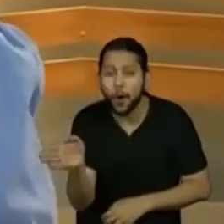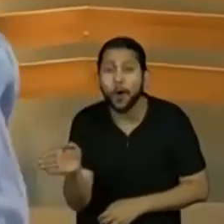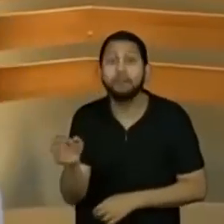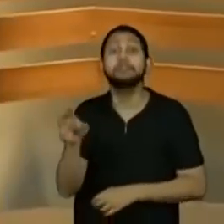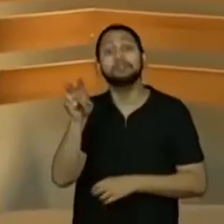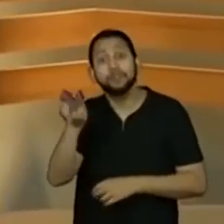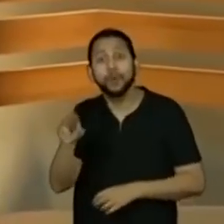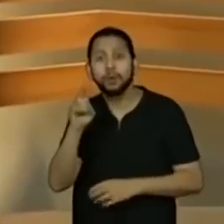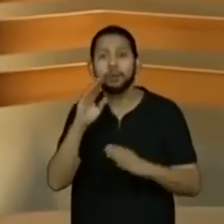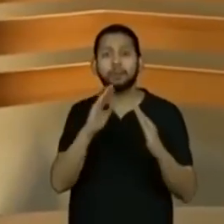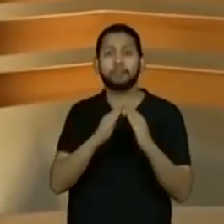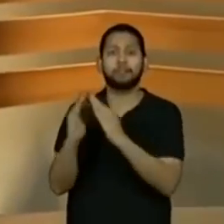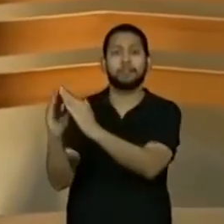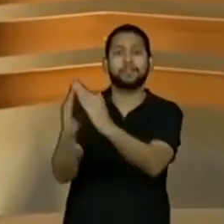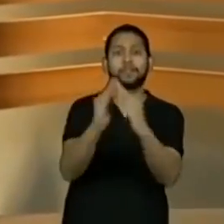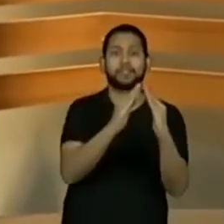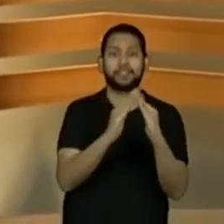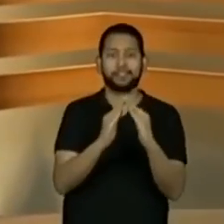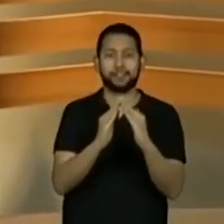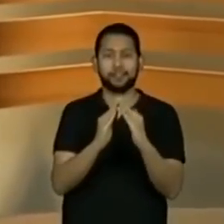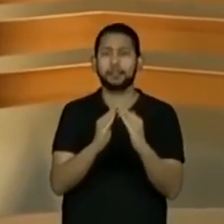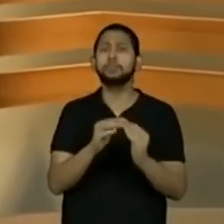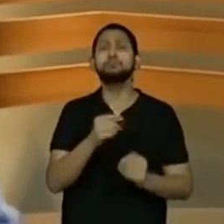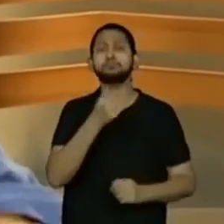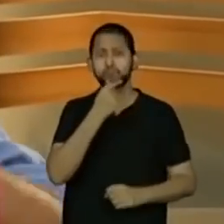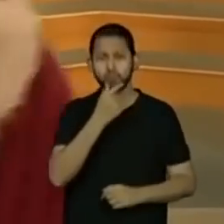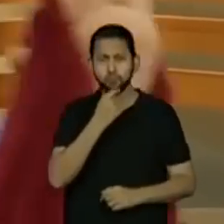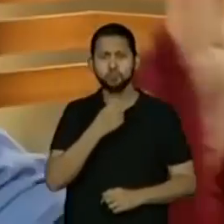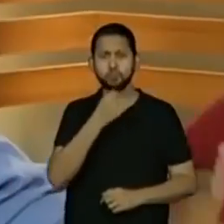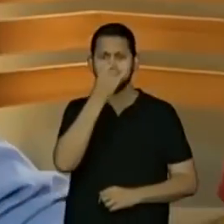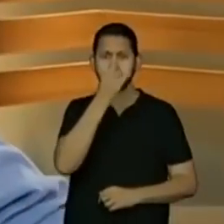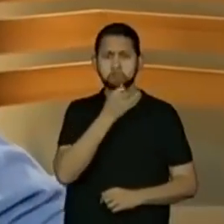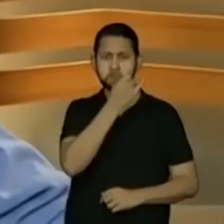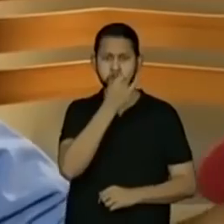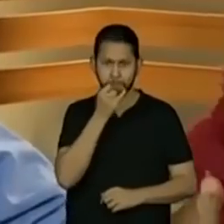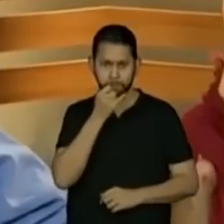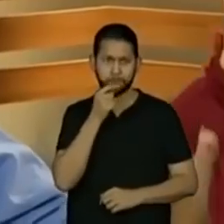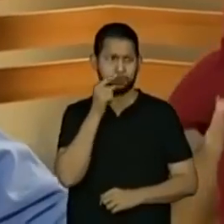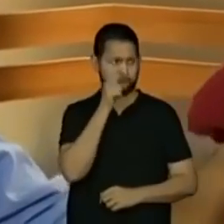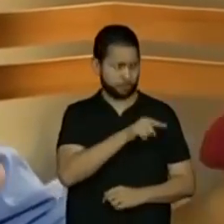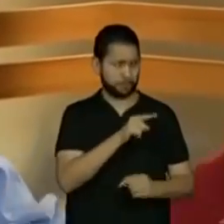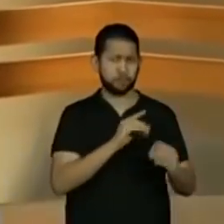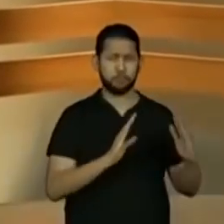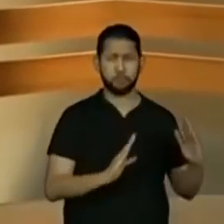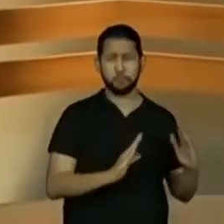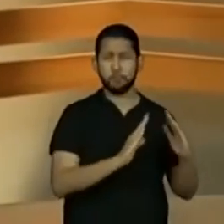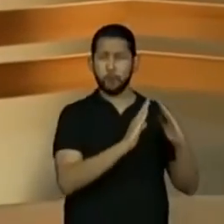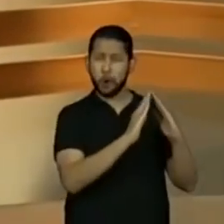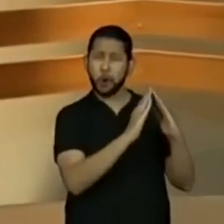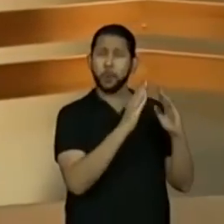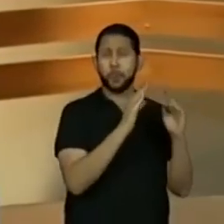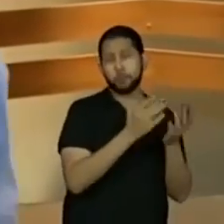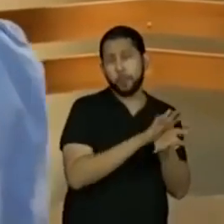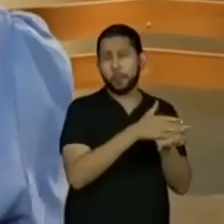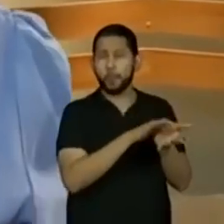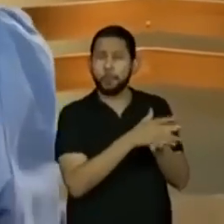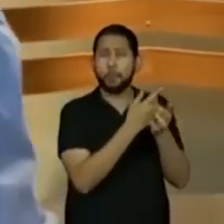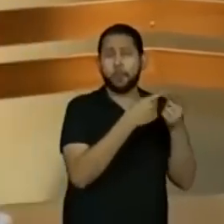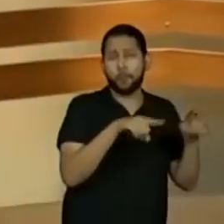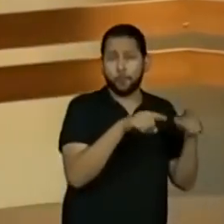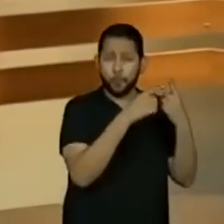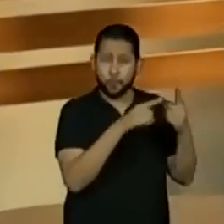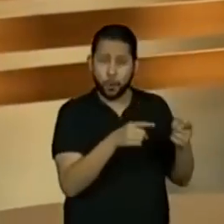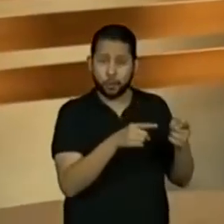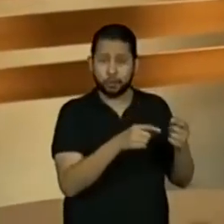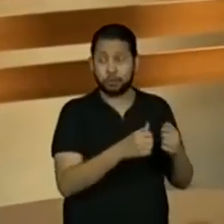vila. Lá na vila, o rapaz seguiu sempre adiante. Tinha a estalagem com mais festas e tinha outra estalagem. Ele